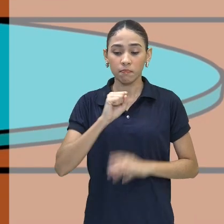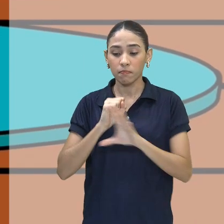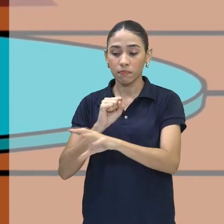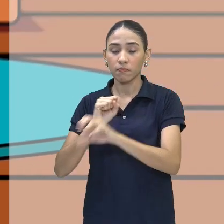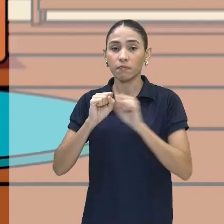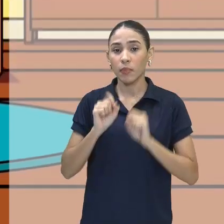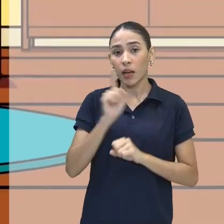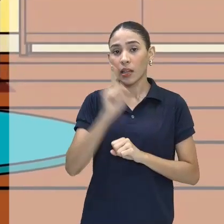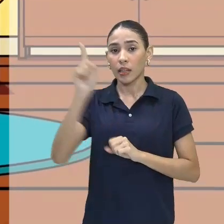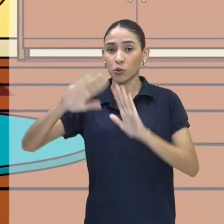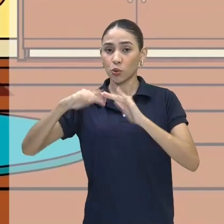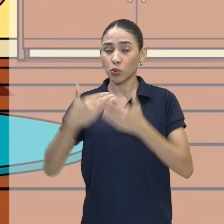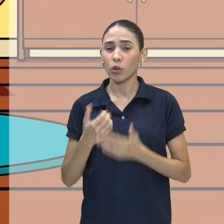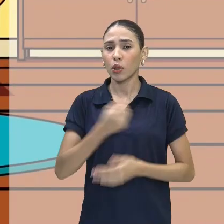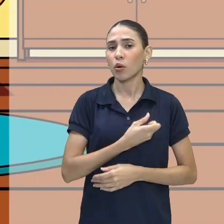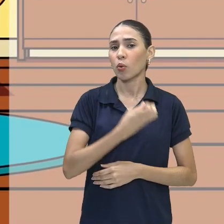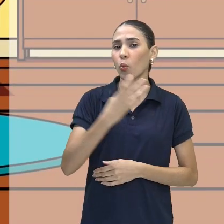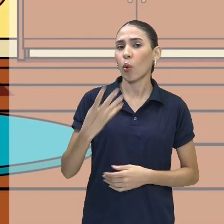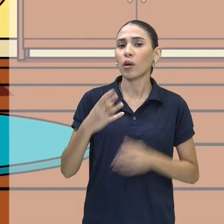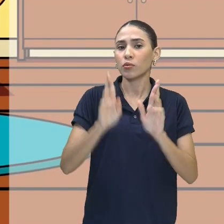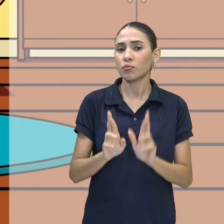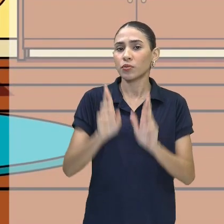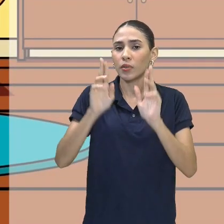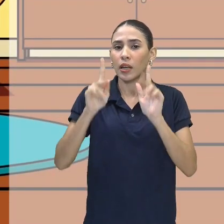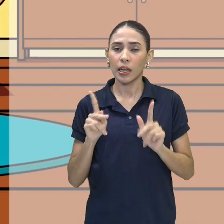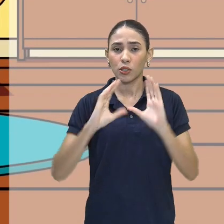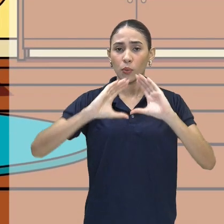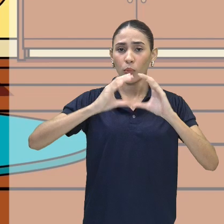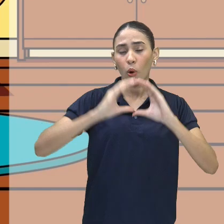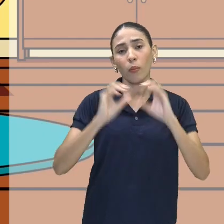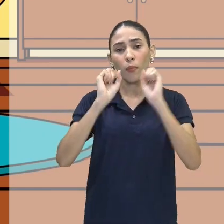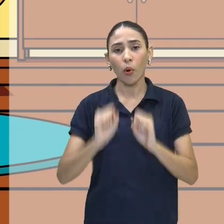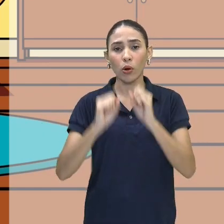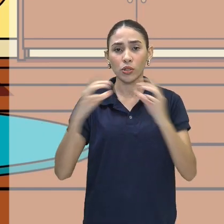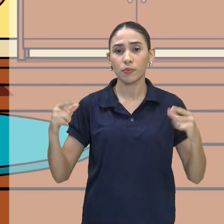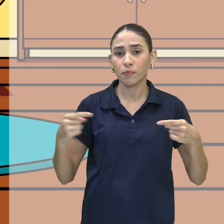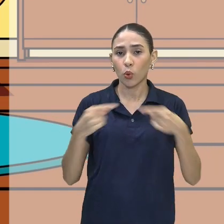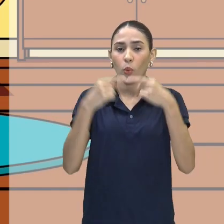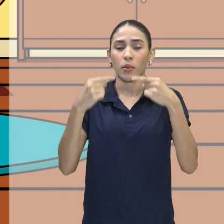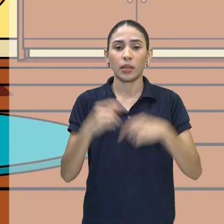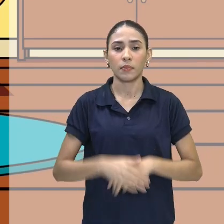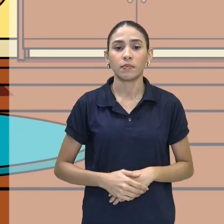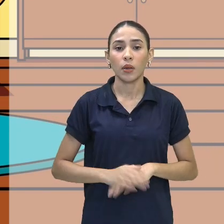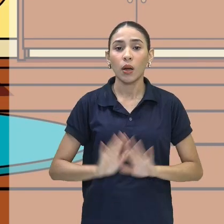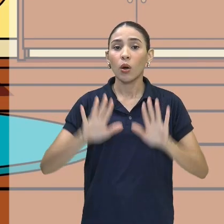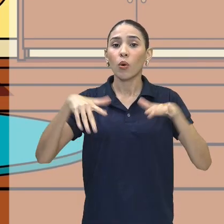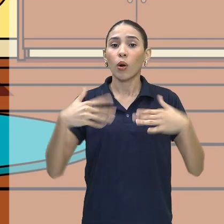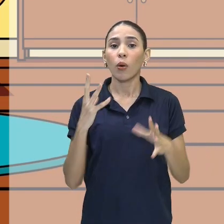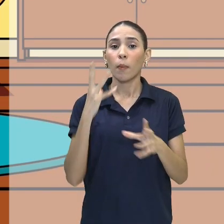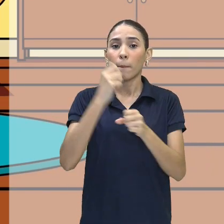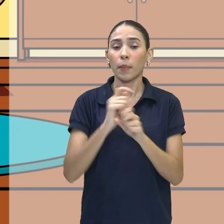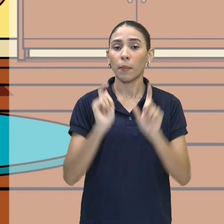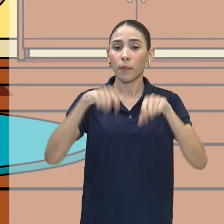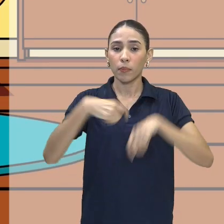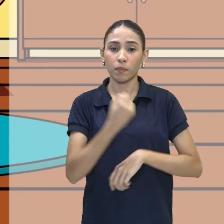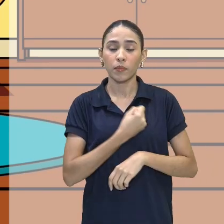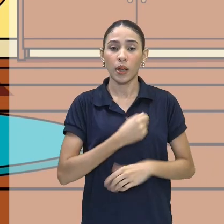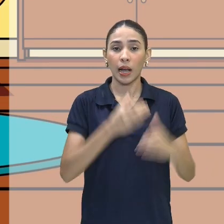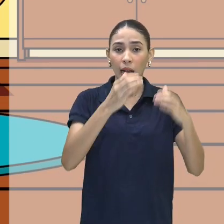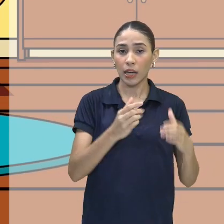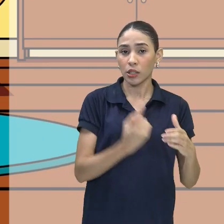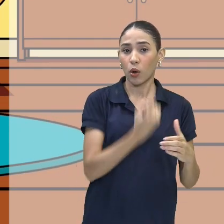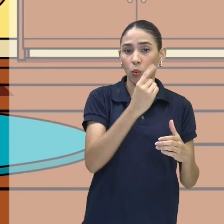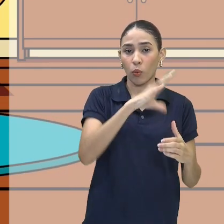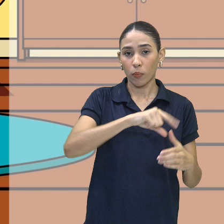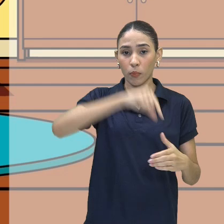colégio. Quantos pares diferentes de bolas podem ser formados por Brena? Qual a probabilidade de tirar na primeira caixa 1 uma